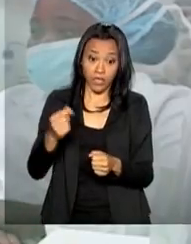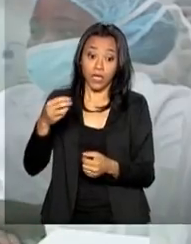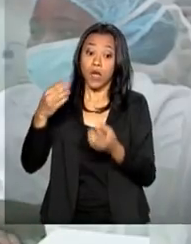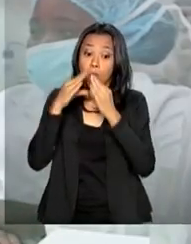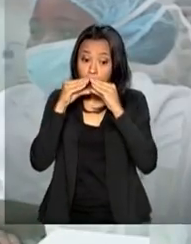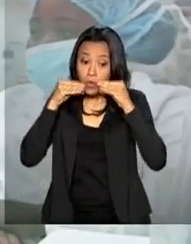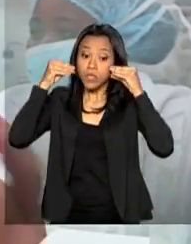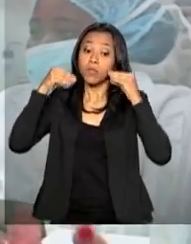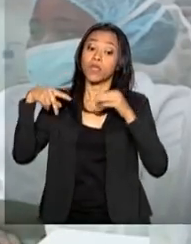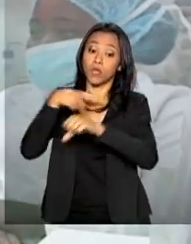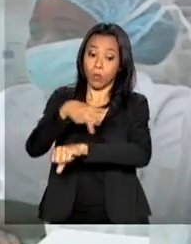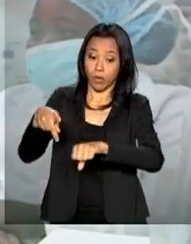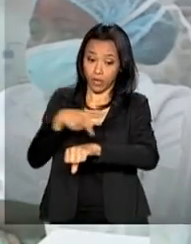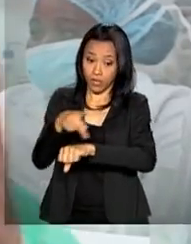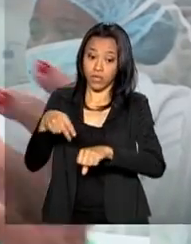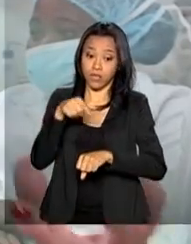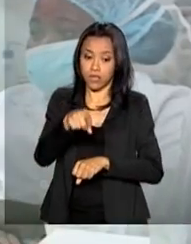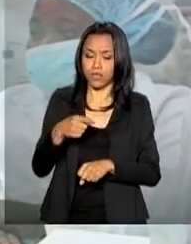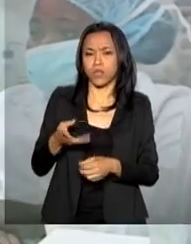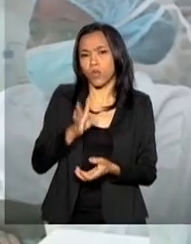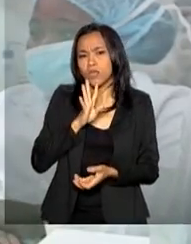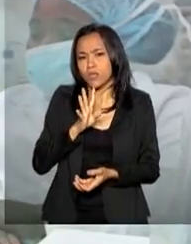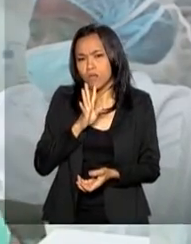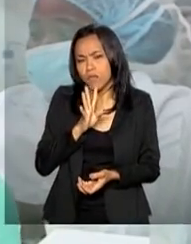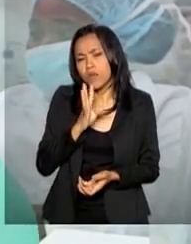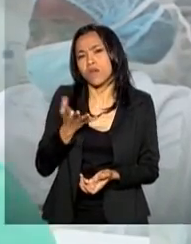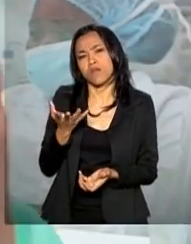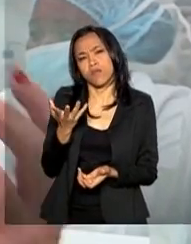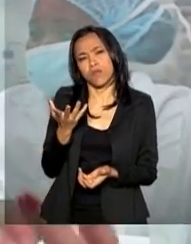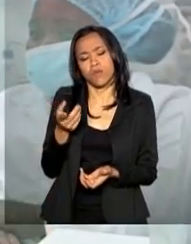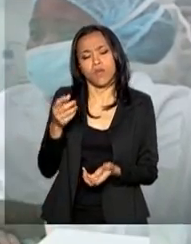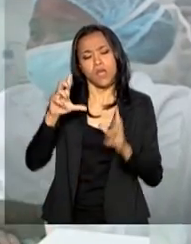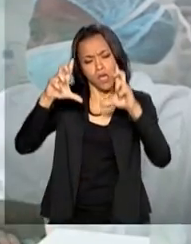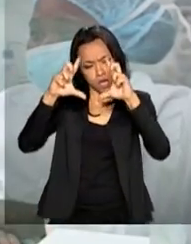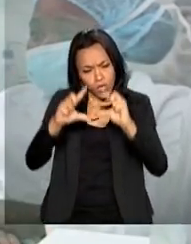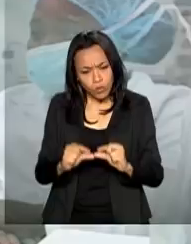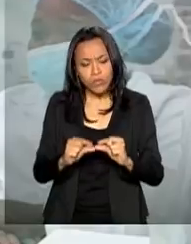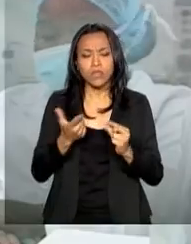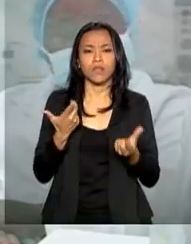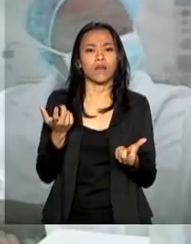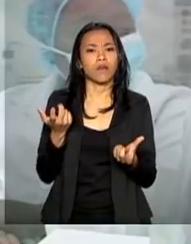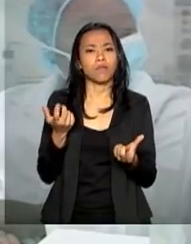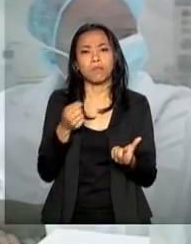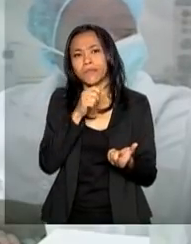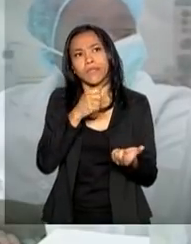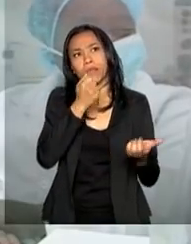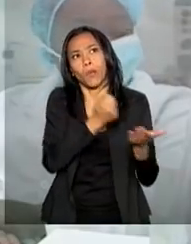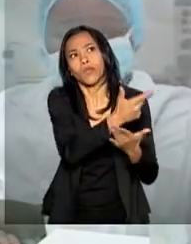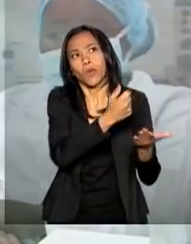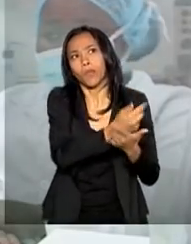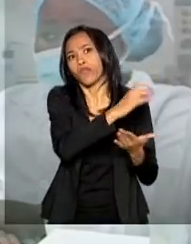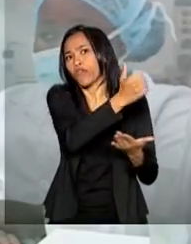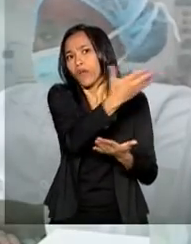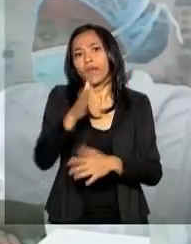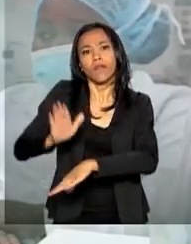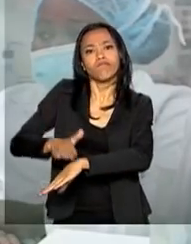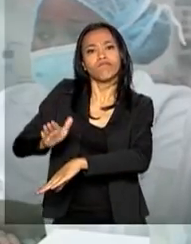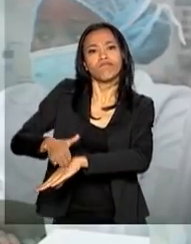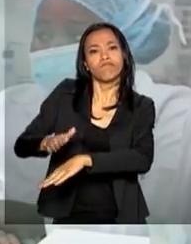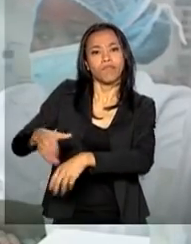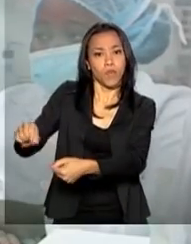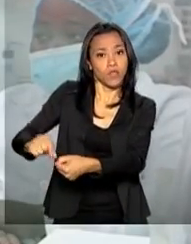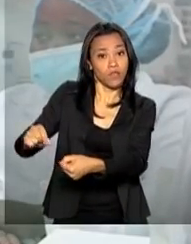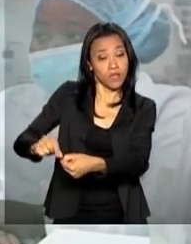para além de tecnologia, de conhecimento, de redução da dependência de importação, também terá